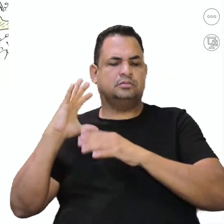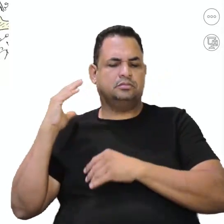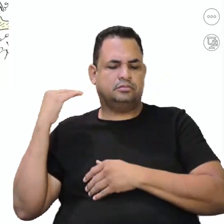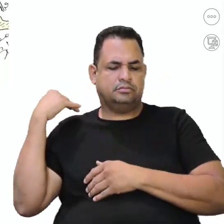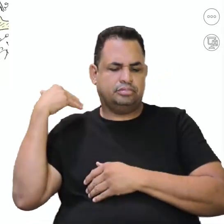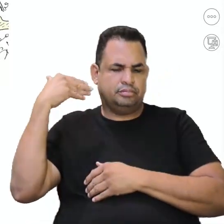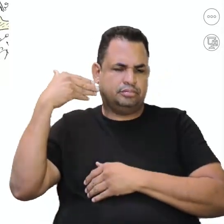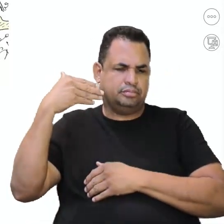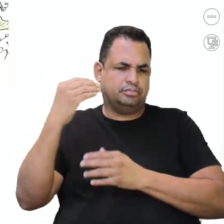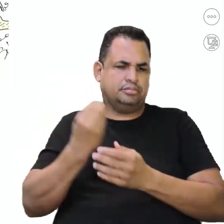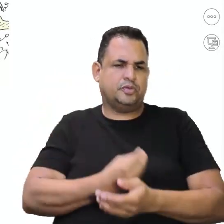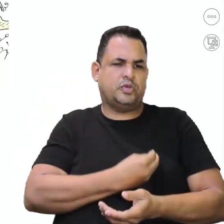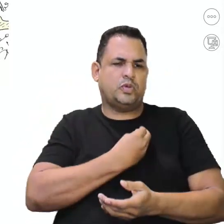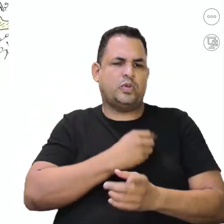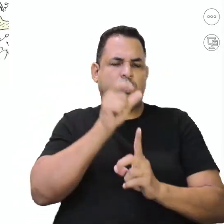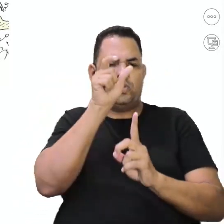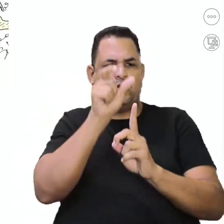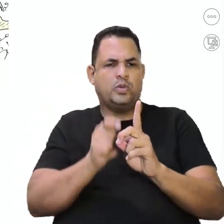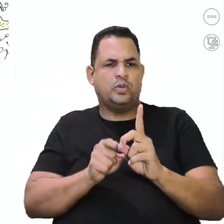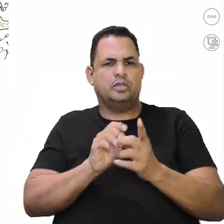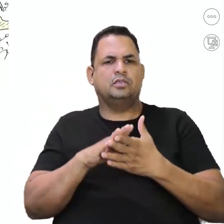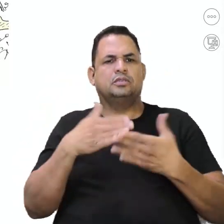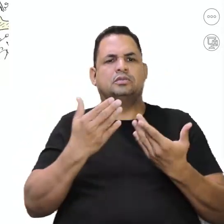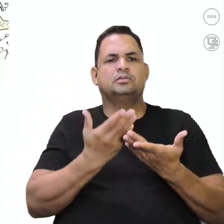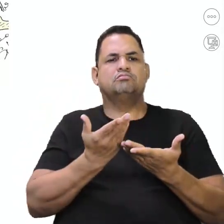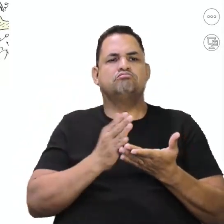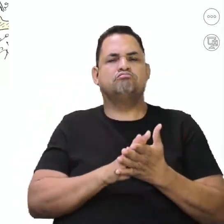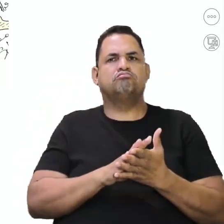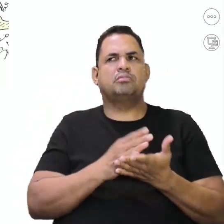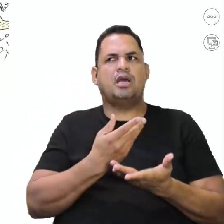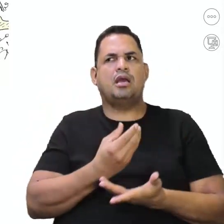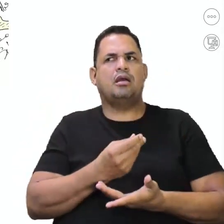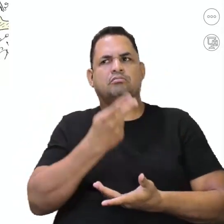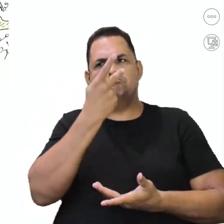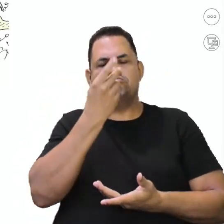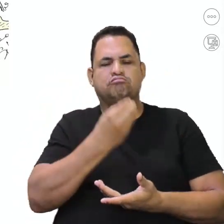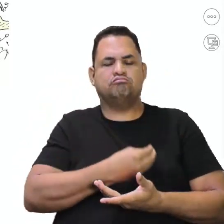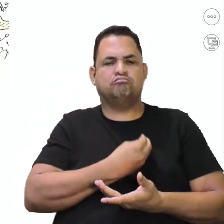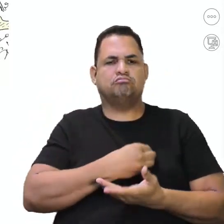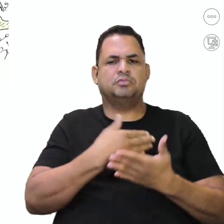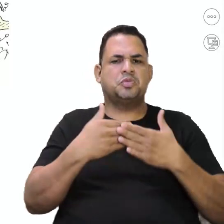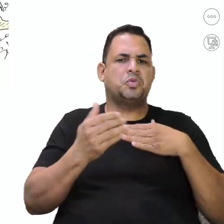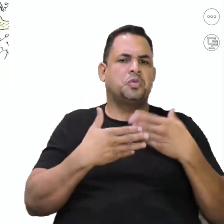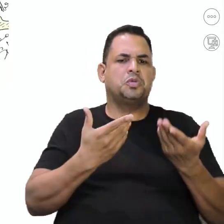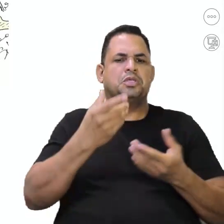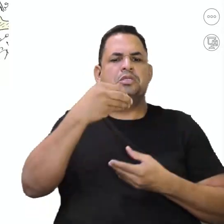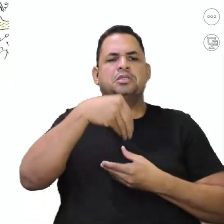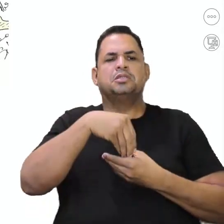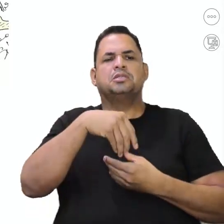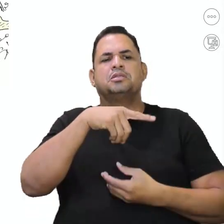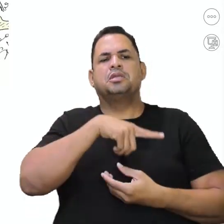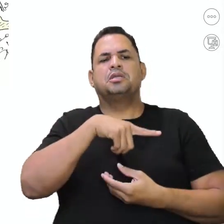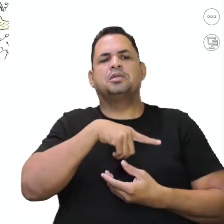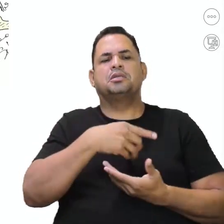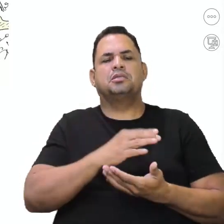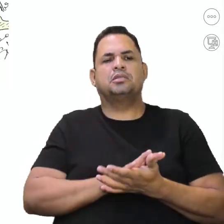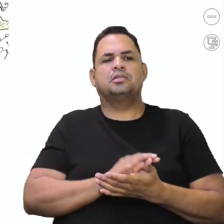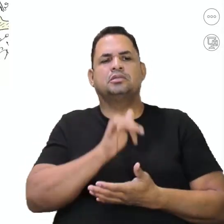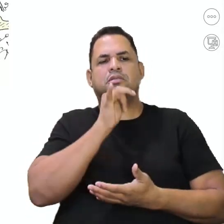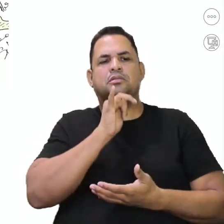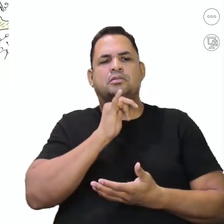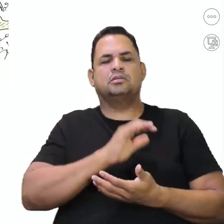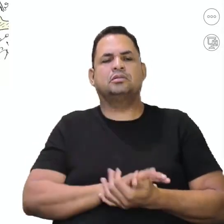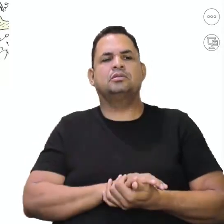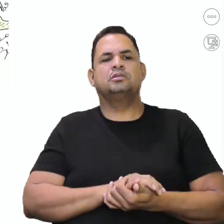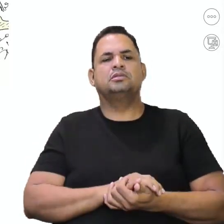aquelas que pertencem à vida da pessoa. E o que pertence à sua vida, à vida de qualquer pessoa? Por exemplo,